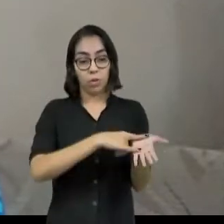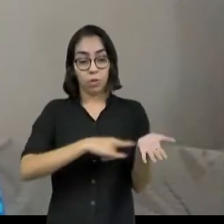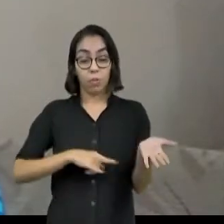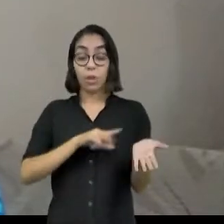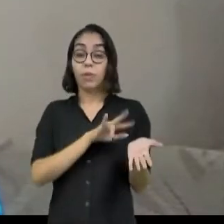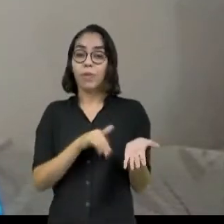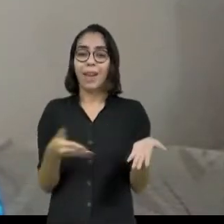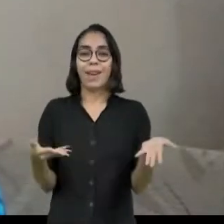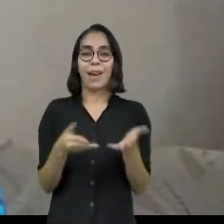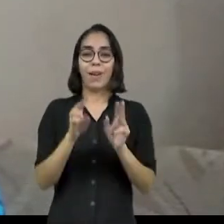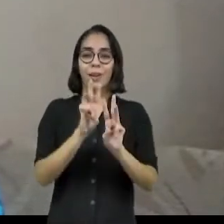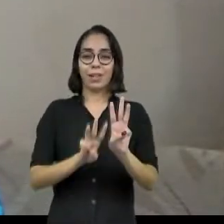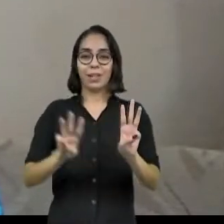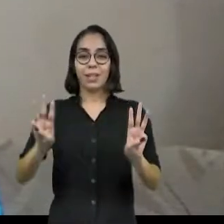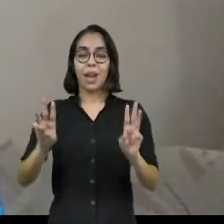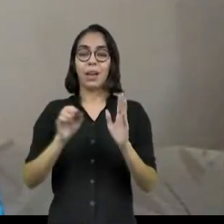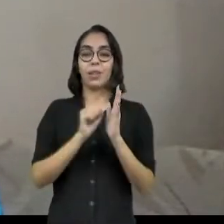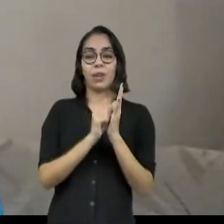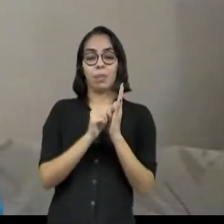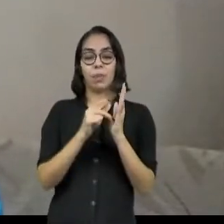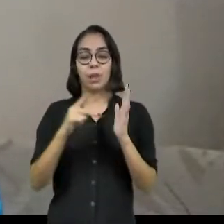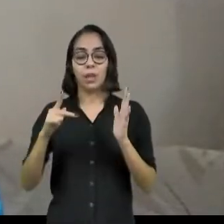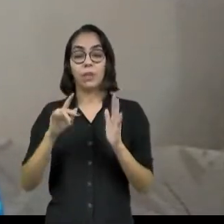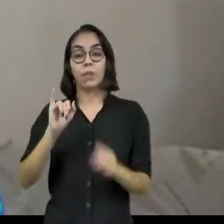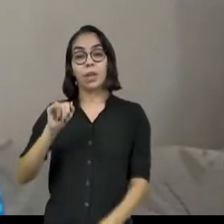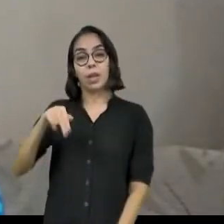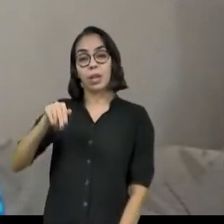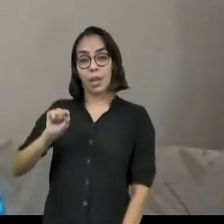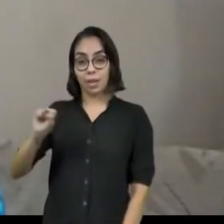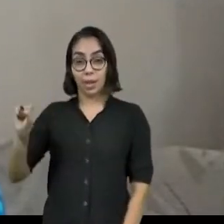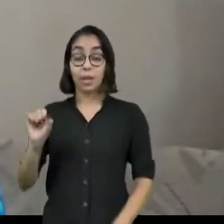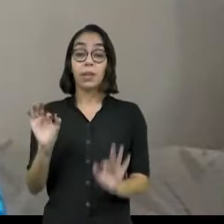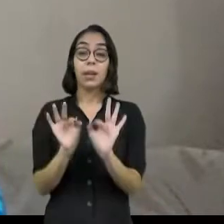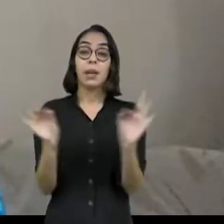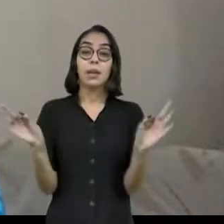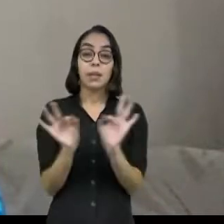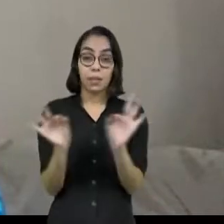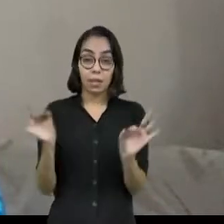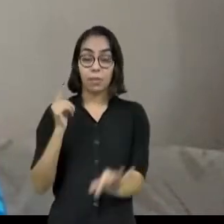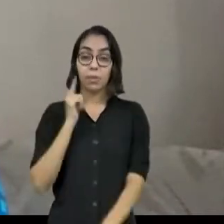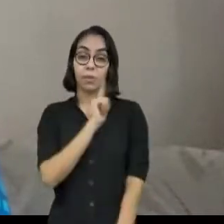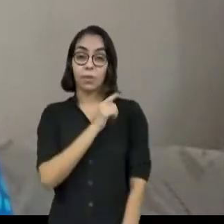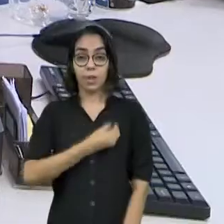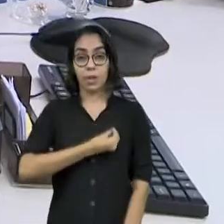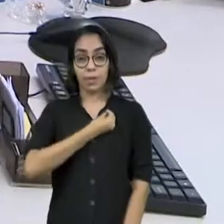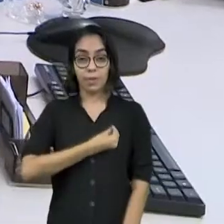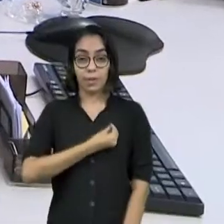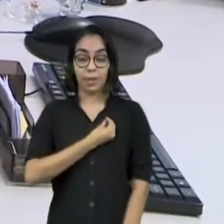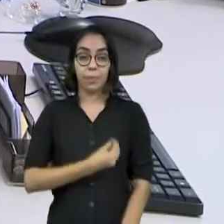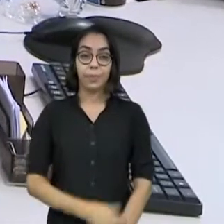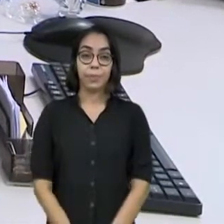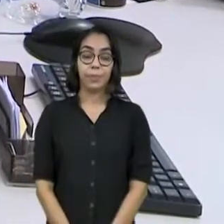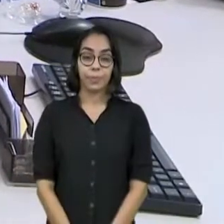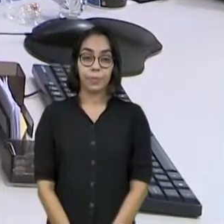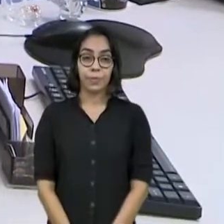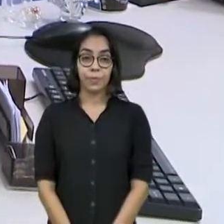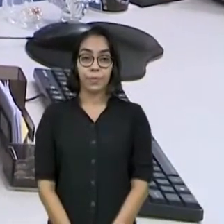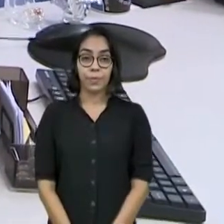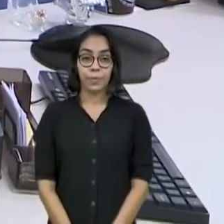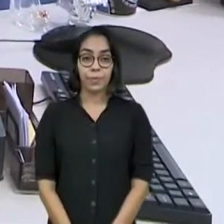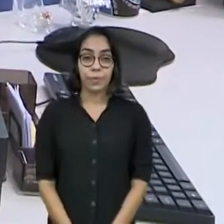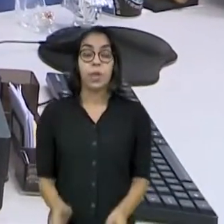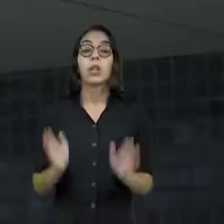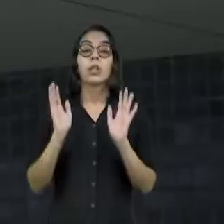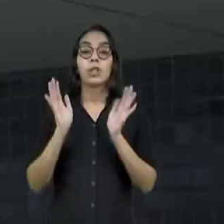acesso fácil através dos aplicativos do Meu INSS, então vai facilitar muito a vida da pessoa com deficiência. A ferramenta foi idealizada